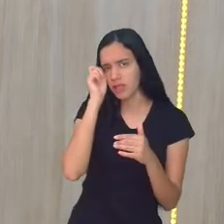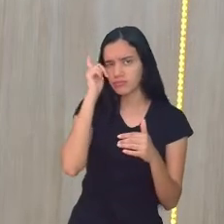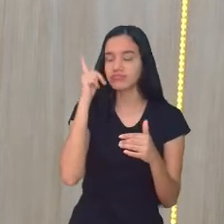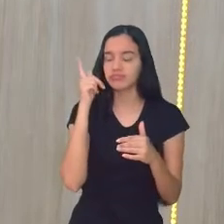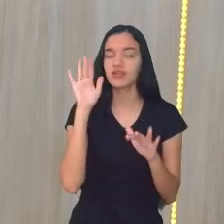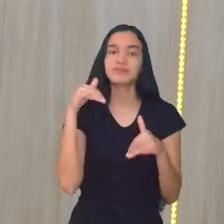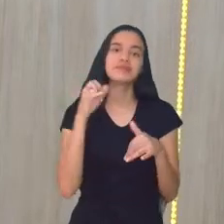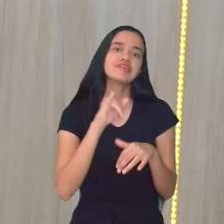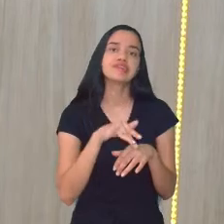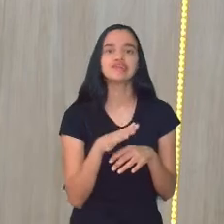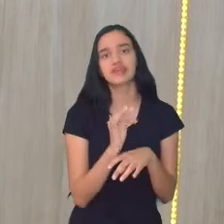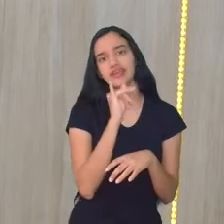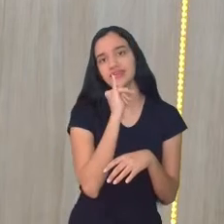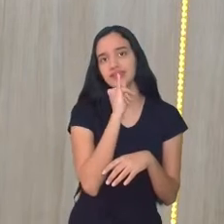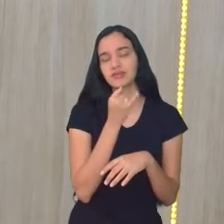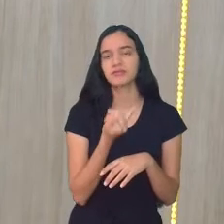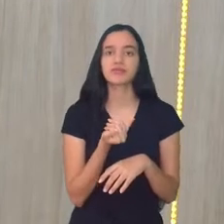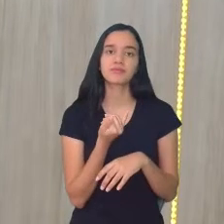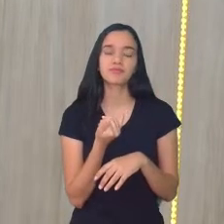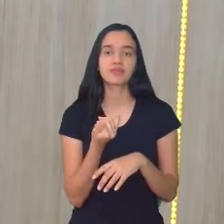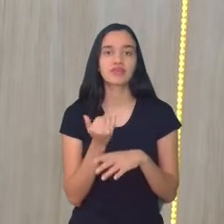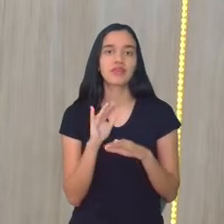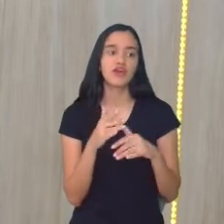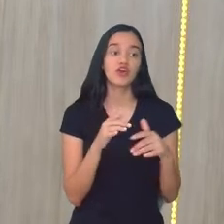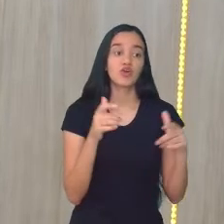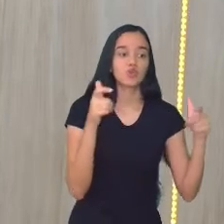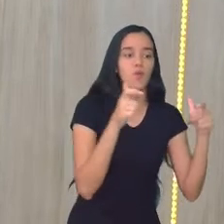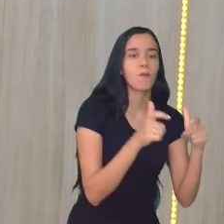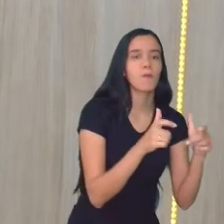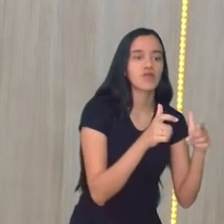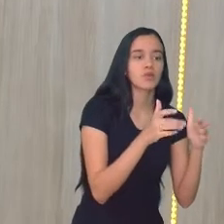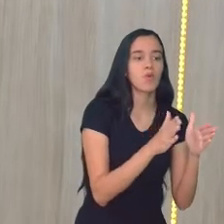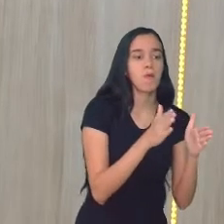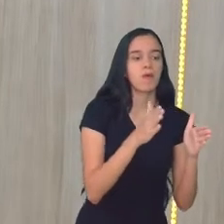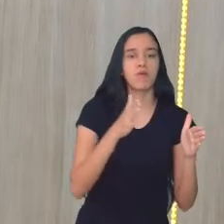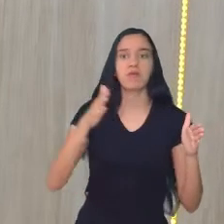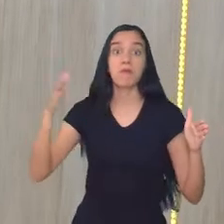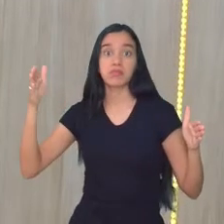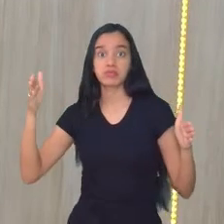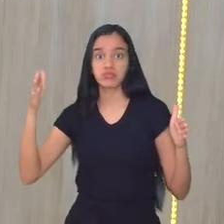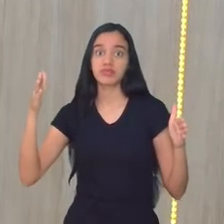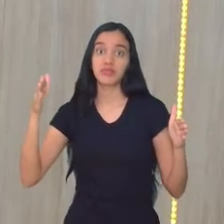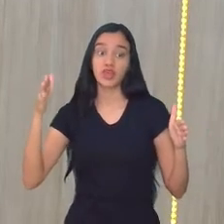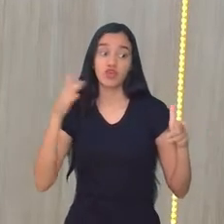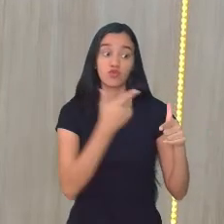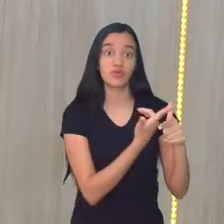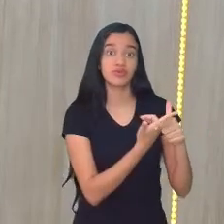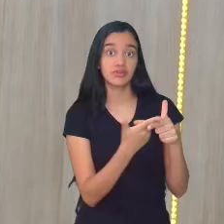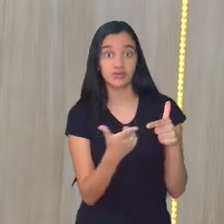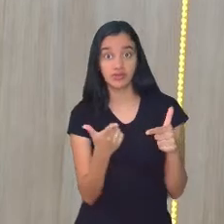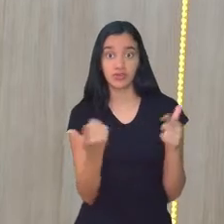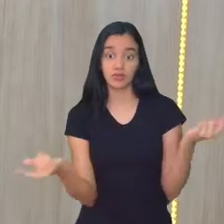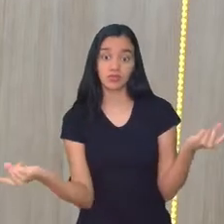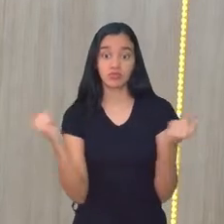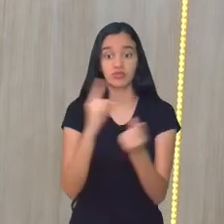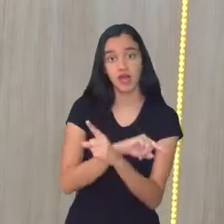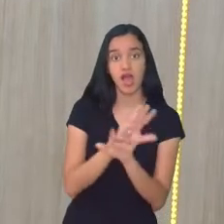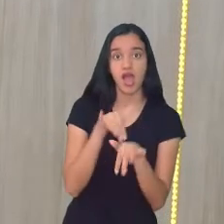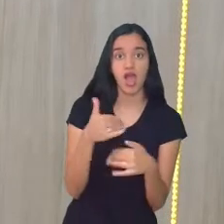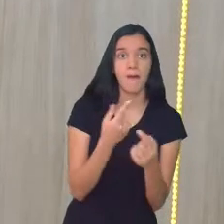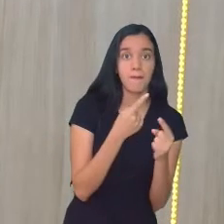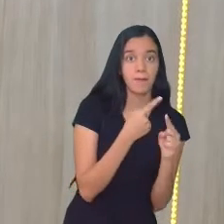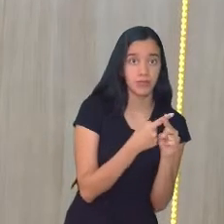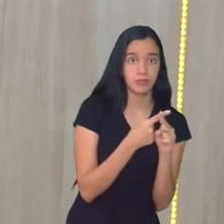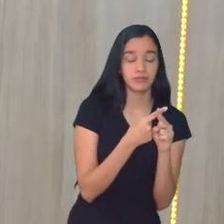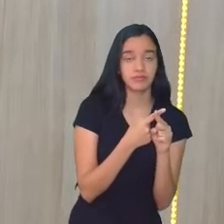aqui. Se eu for do menor para o maior, eu vou dividindo. É o inverso, né? A multiplicação é